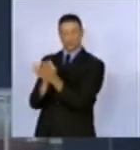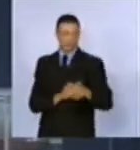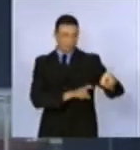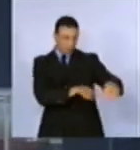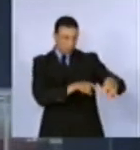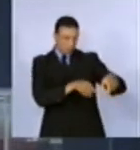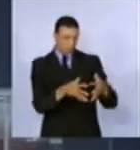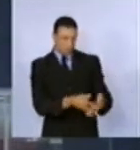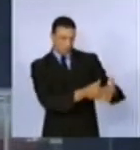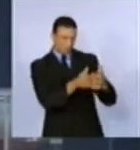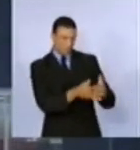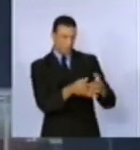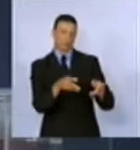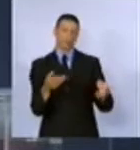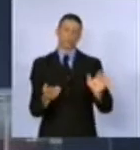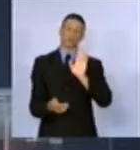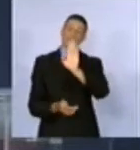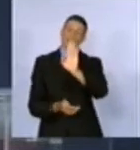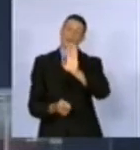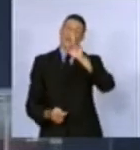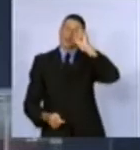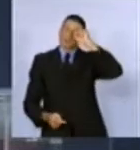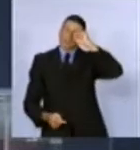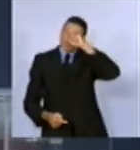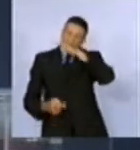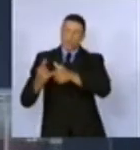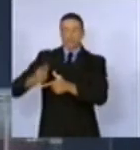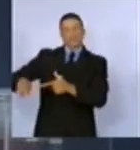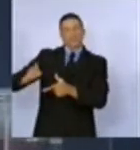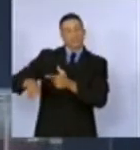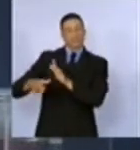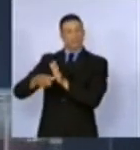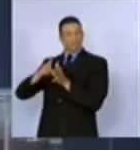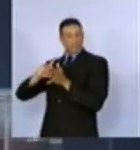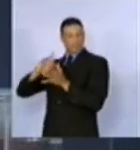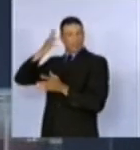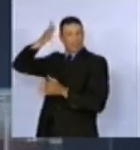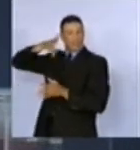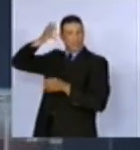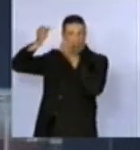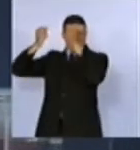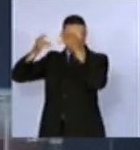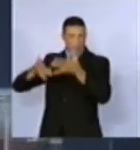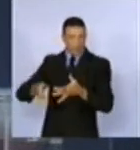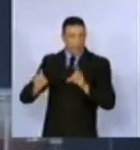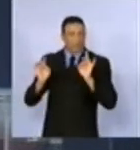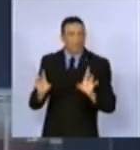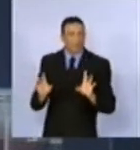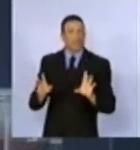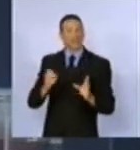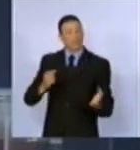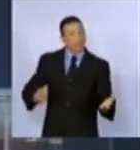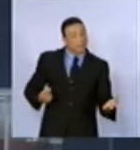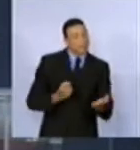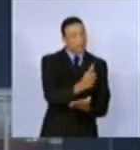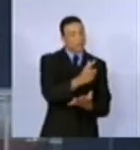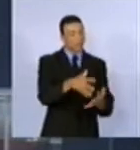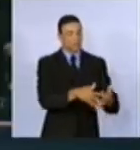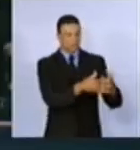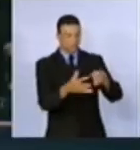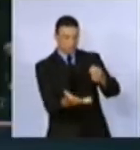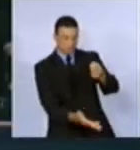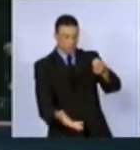plantio de colheita agora O Grande Desafio do setor Como já foi bem falado por outros é realmente a aquisição das colheitadeiras